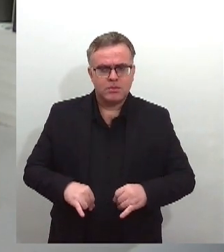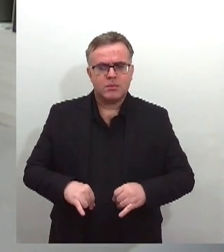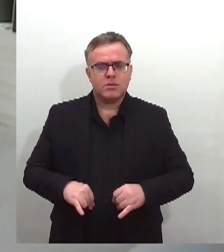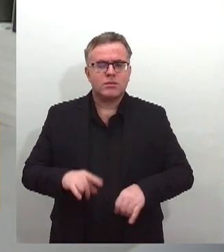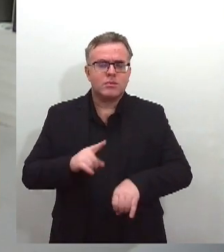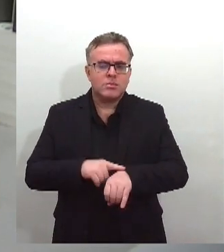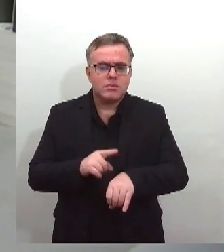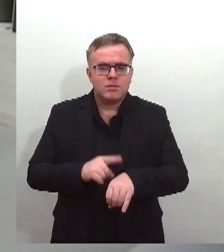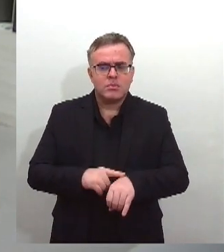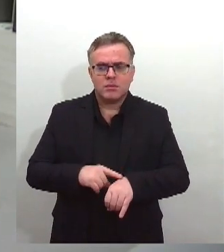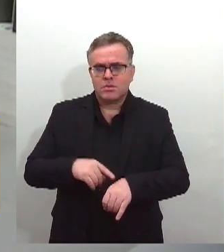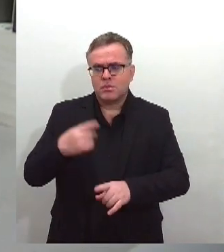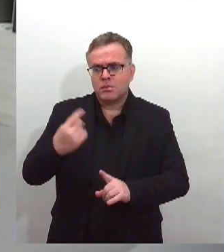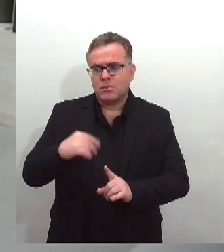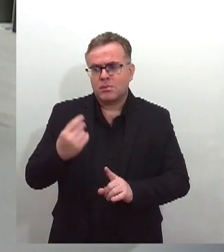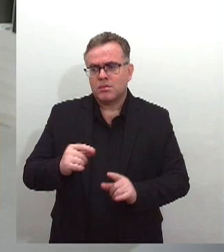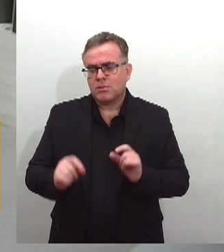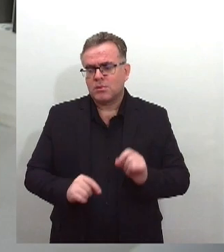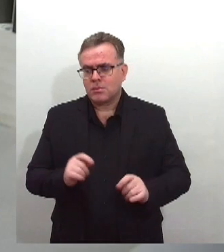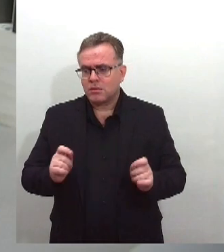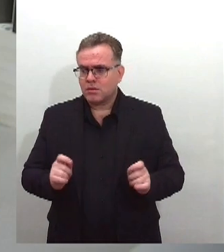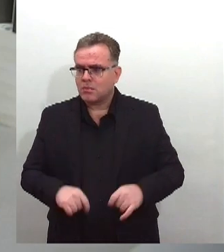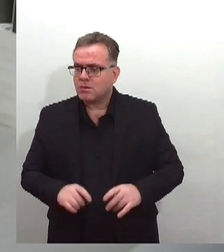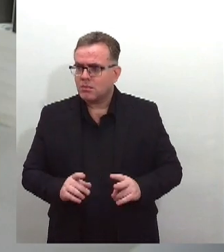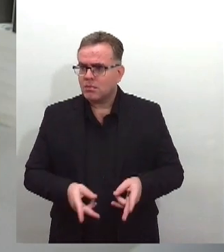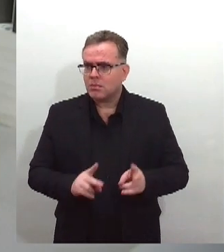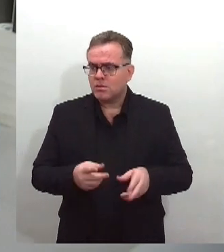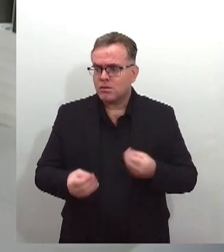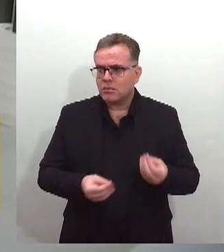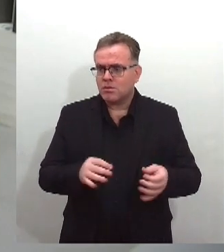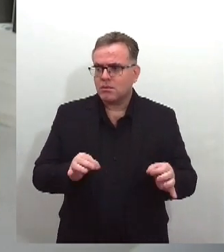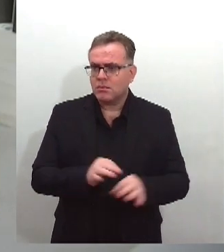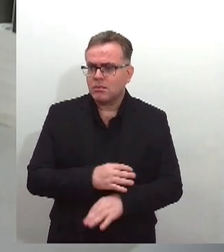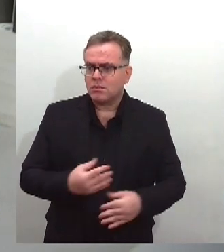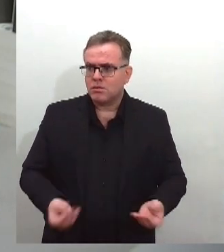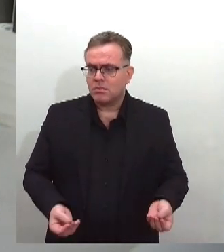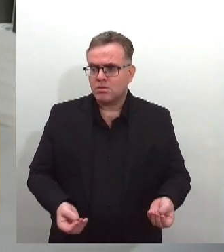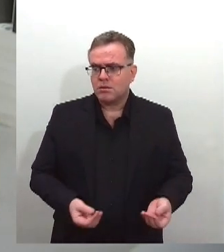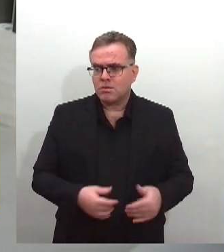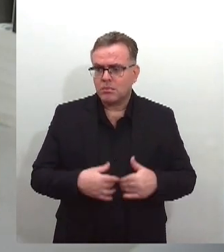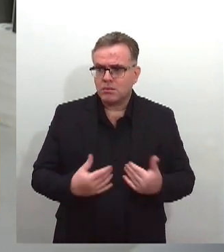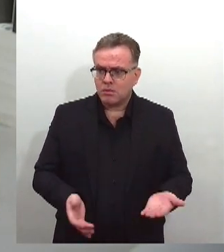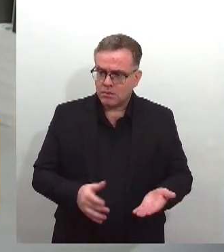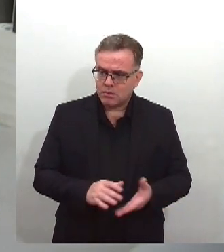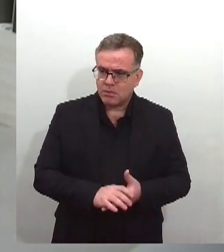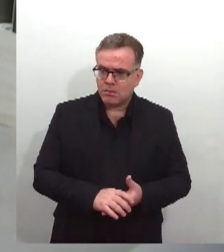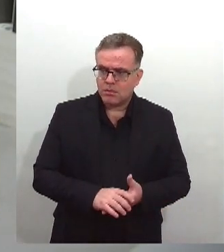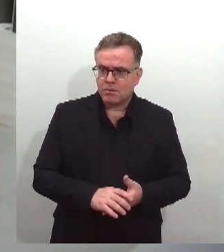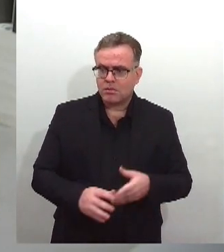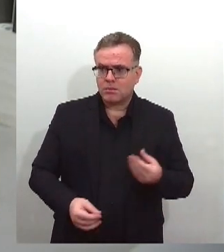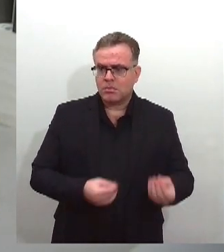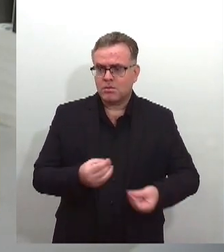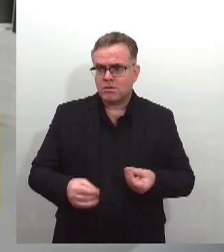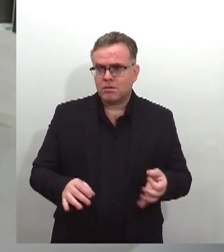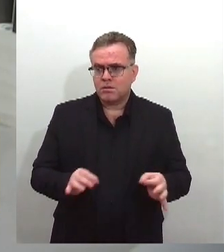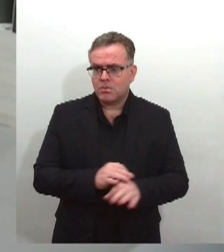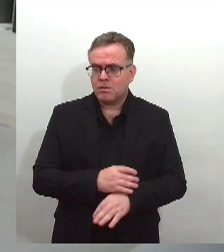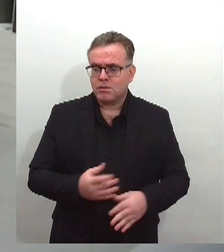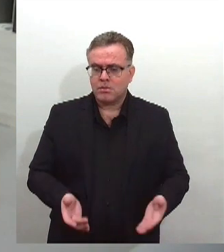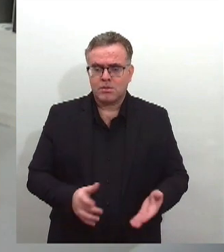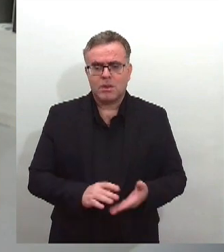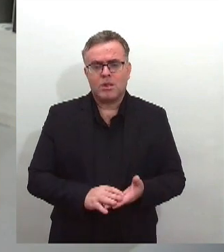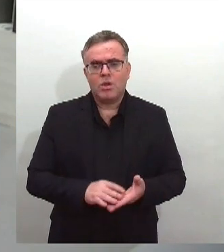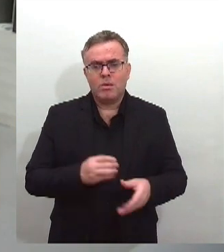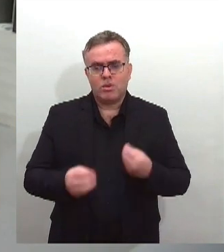vezes, ao mesmo tempo, no tocante a buscar esse tipo de ajuda, né? Elas têm medo daquele